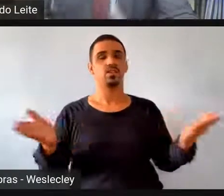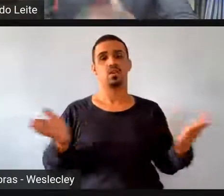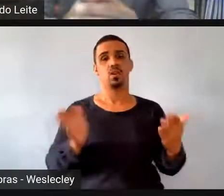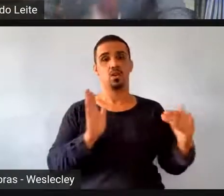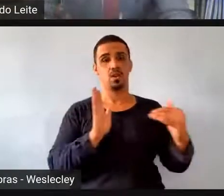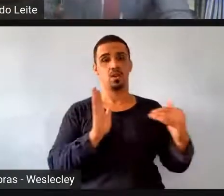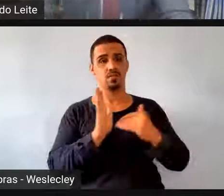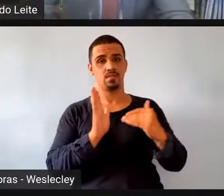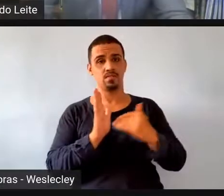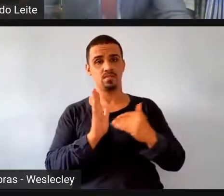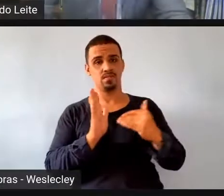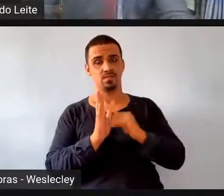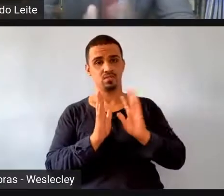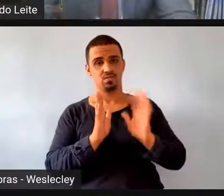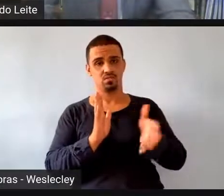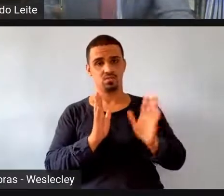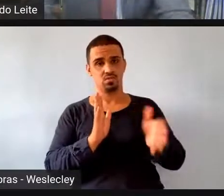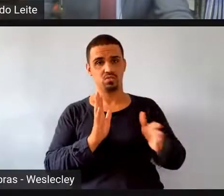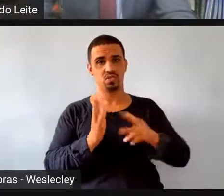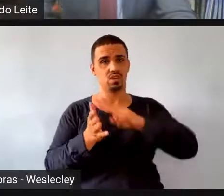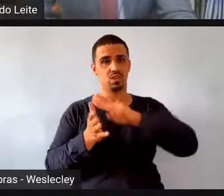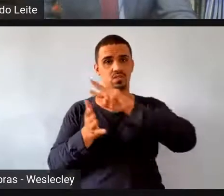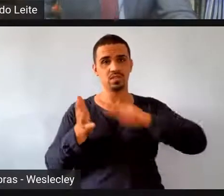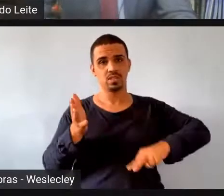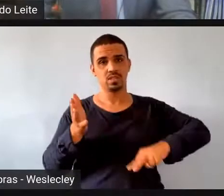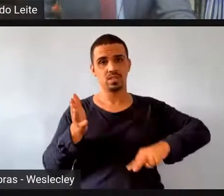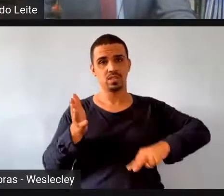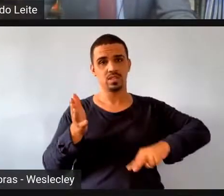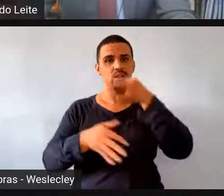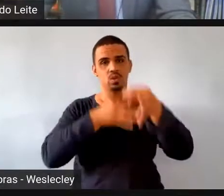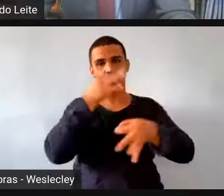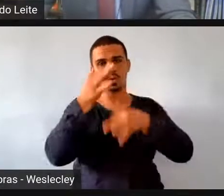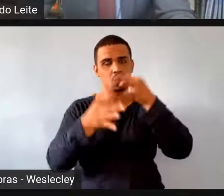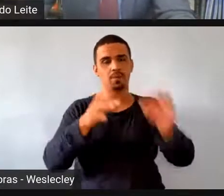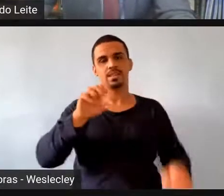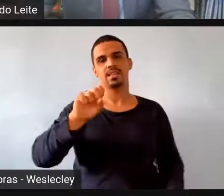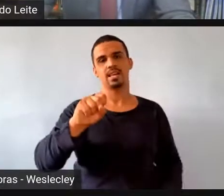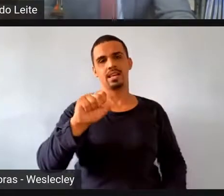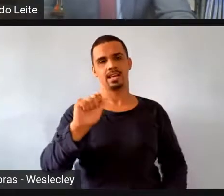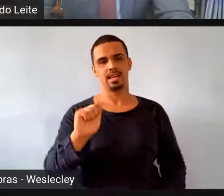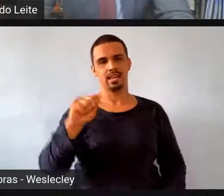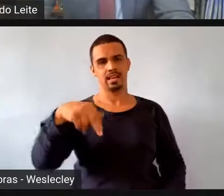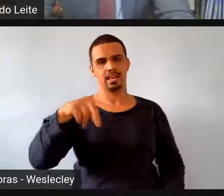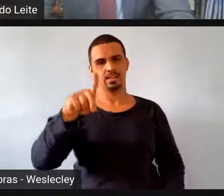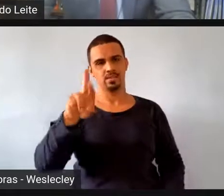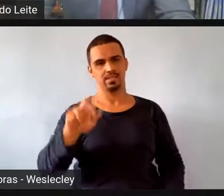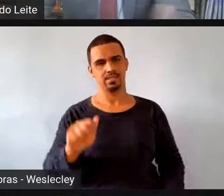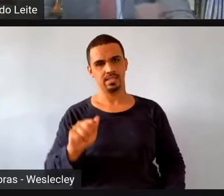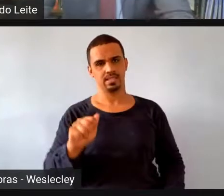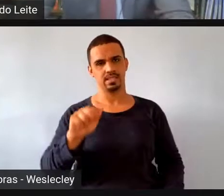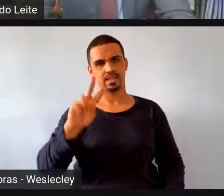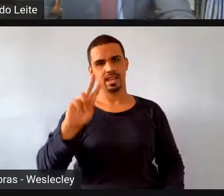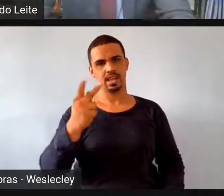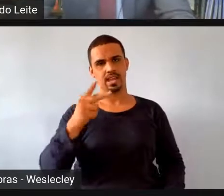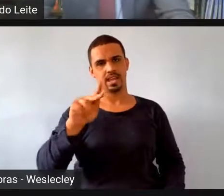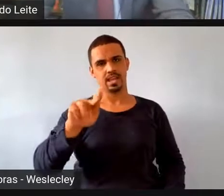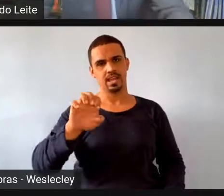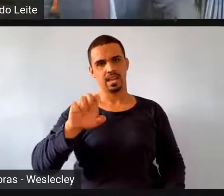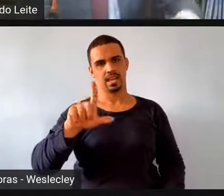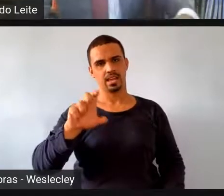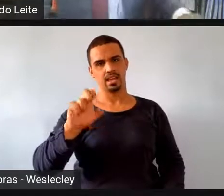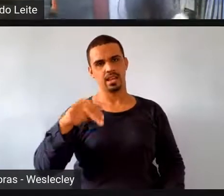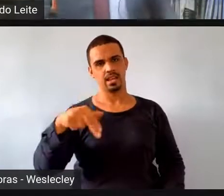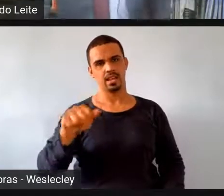fim, mas eu queria fazer a leitura aqui do comentário da Sandra Helena. Ela diz que a maior parte dos setores de alguns setores, né?